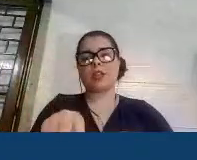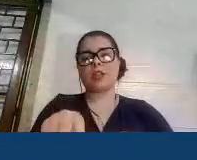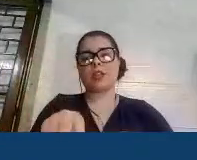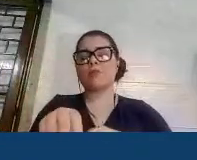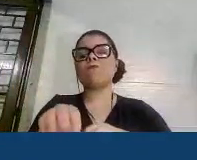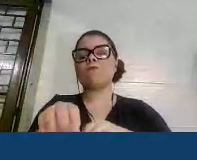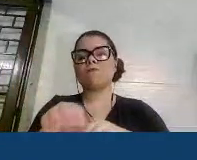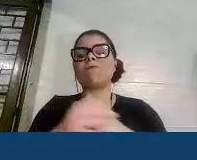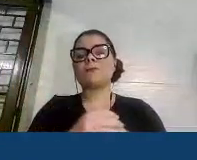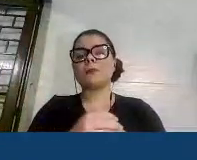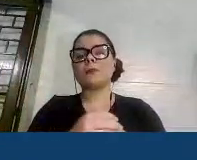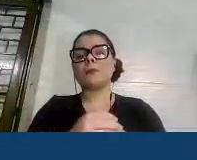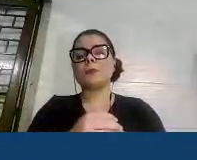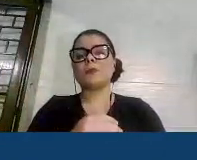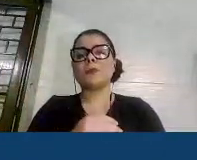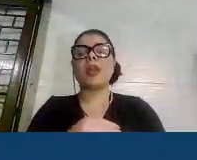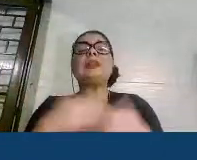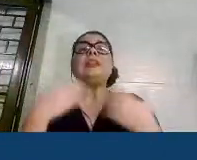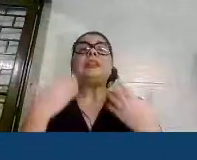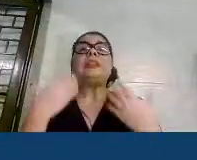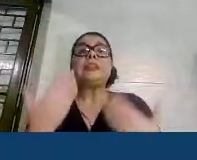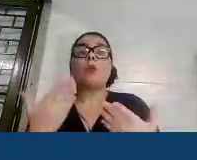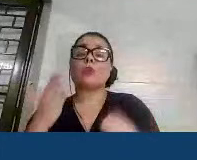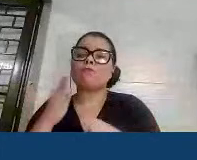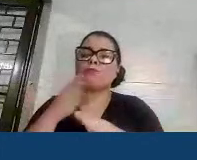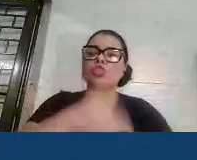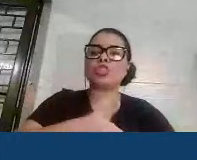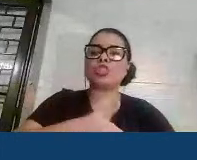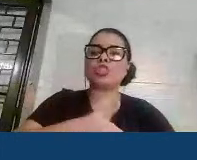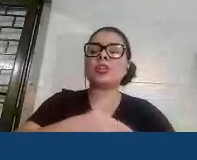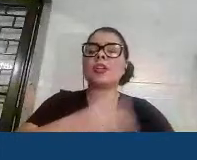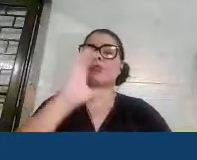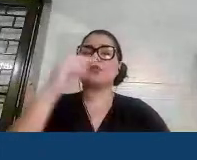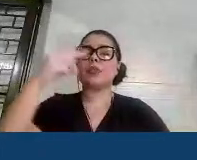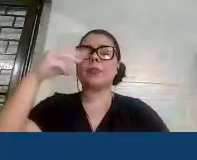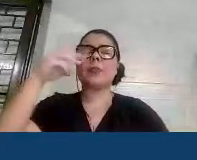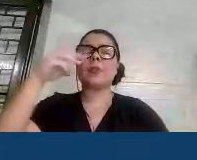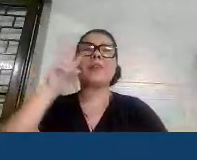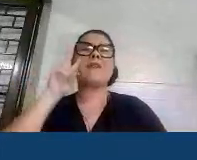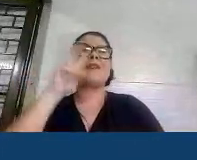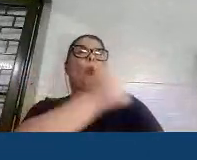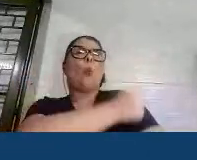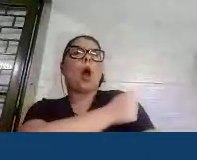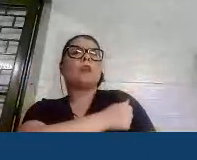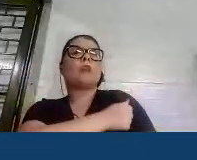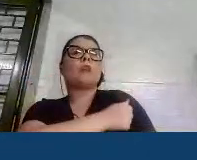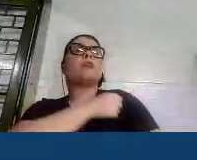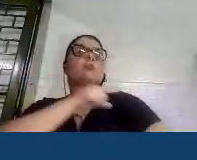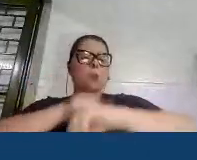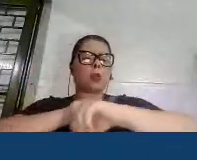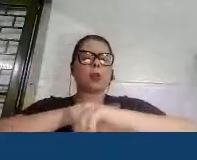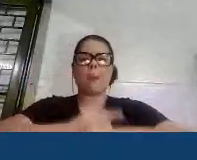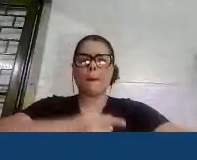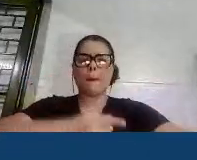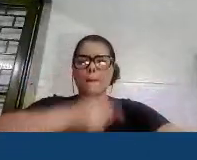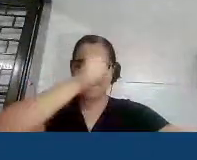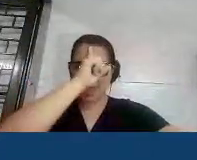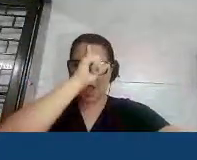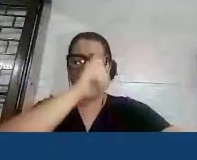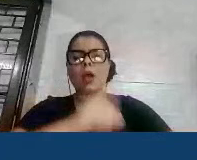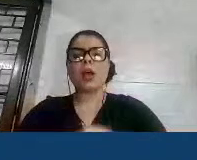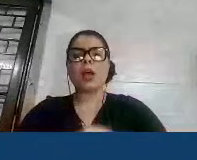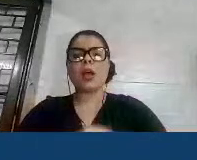Então, quando a gente chegava dentro daquele universo ali do CPM, os alunos comprometidos, chegando no horário, tivemos casos de